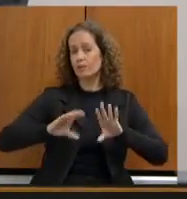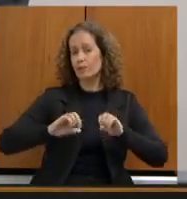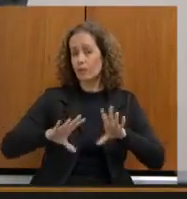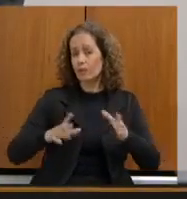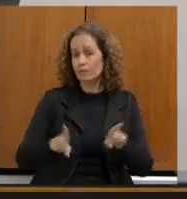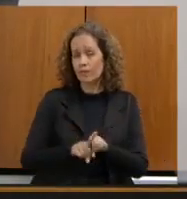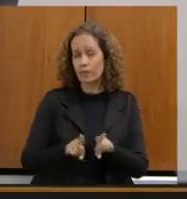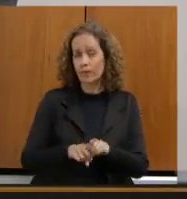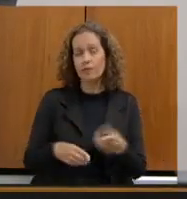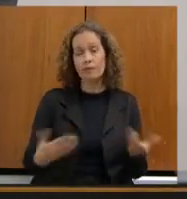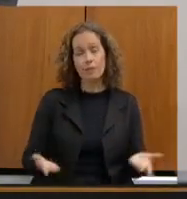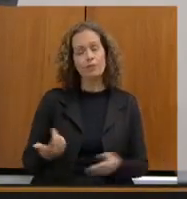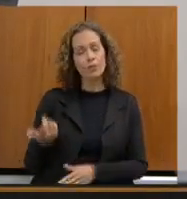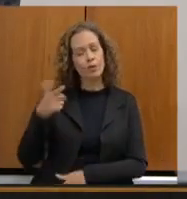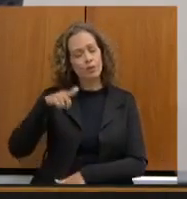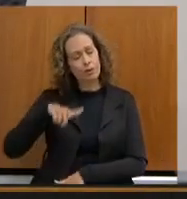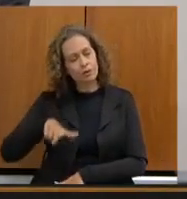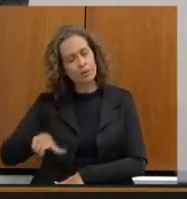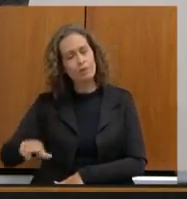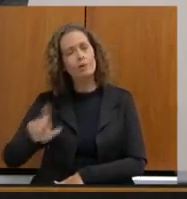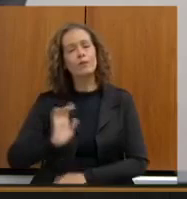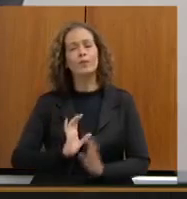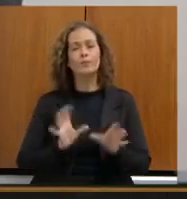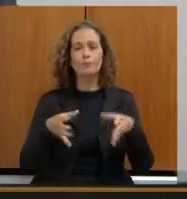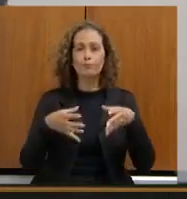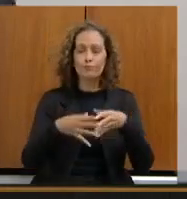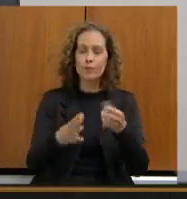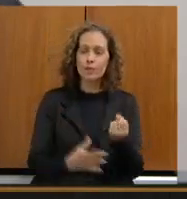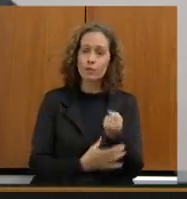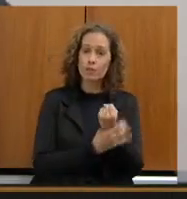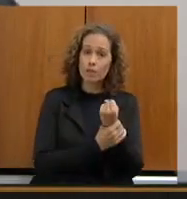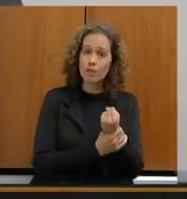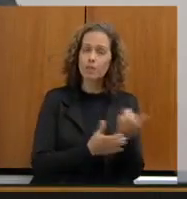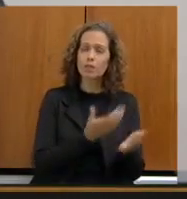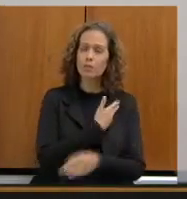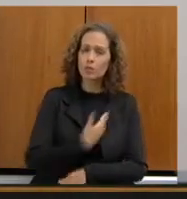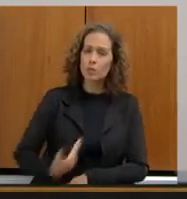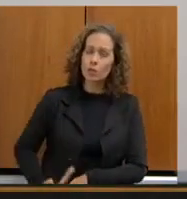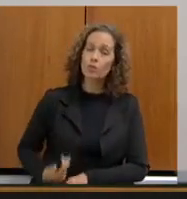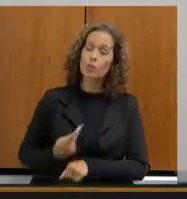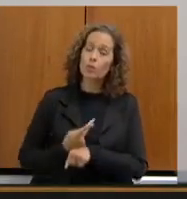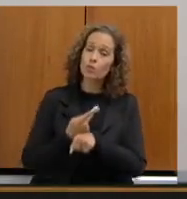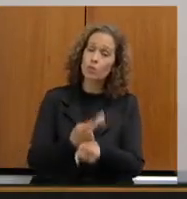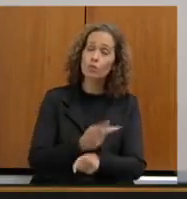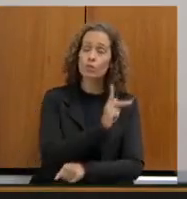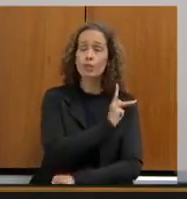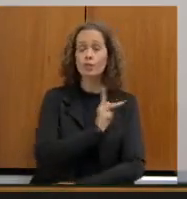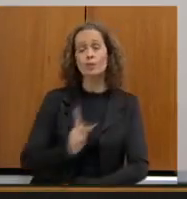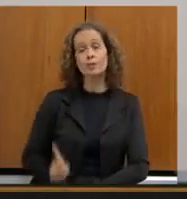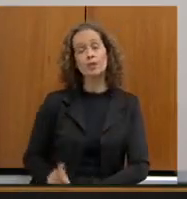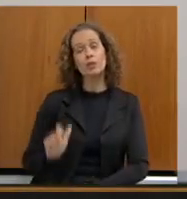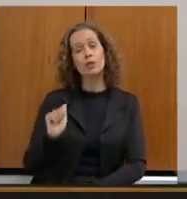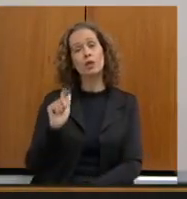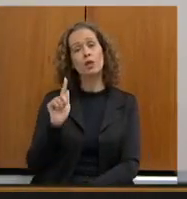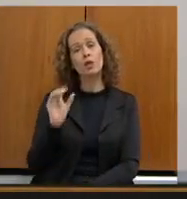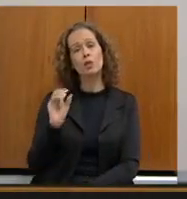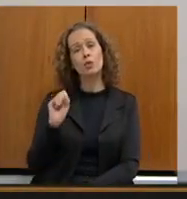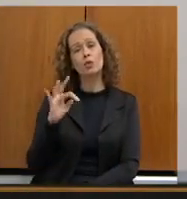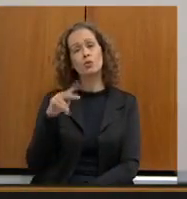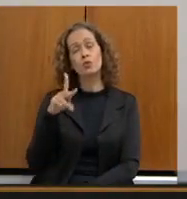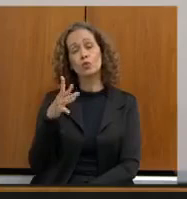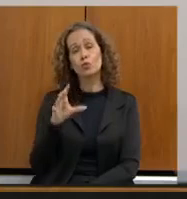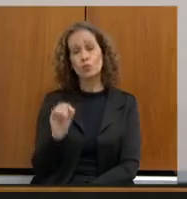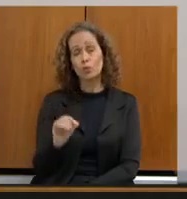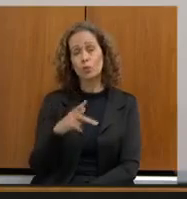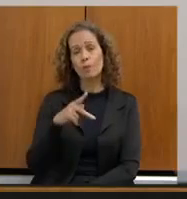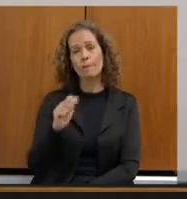seja novamente a comissão de Segurança Pública foi até o presidente que o senhor patoso e o que que nós fizemos formar além Deputado a certeza da